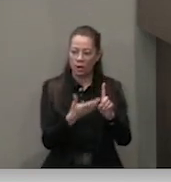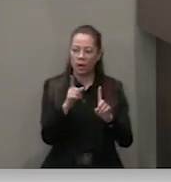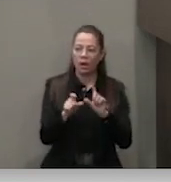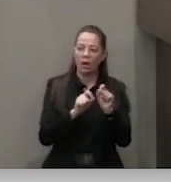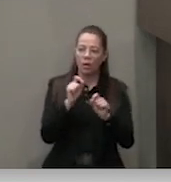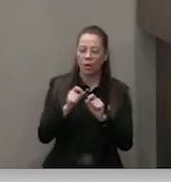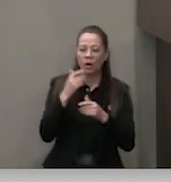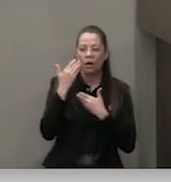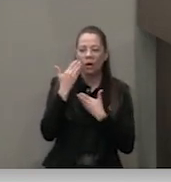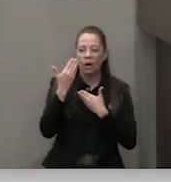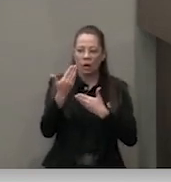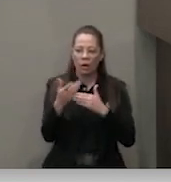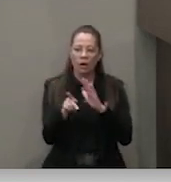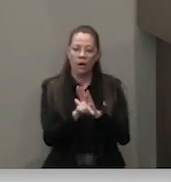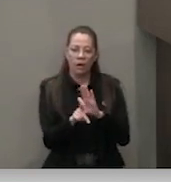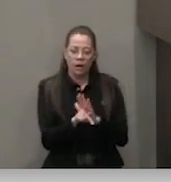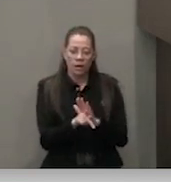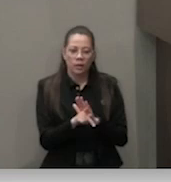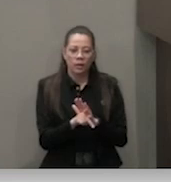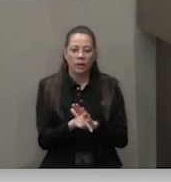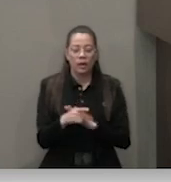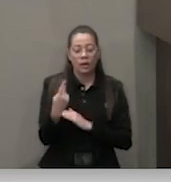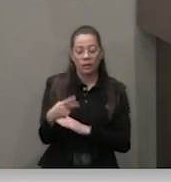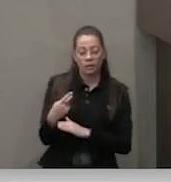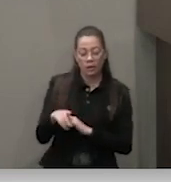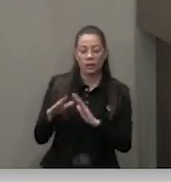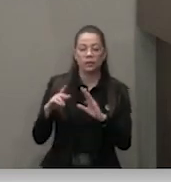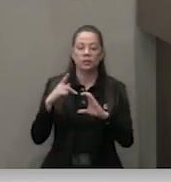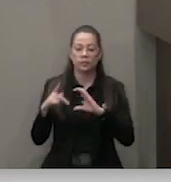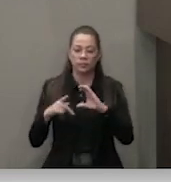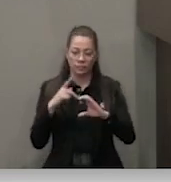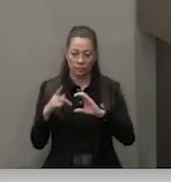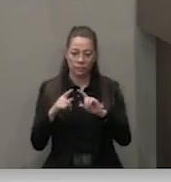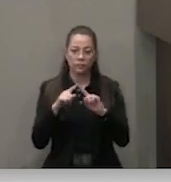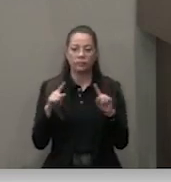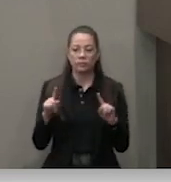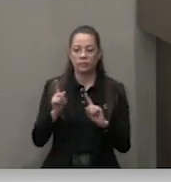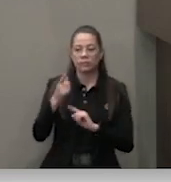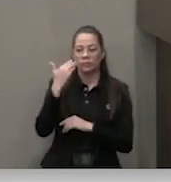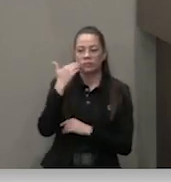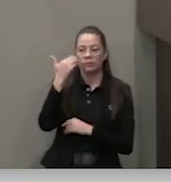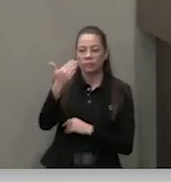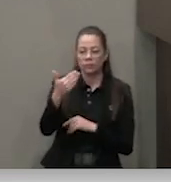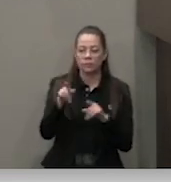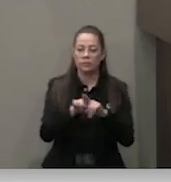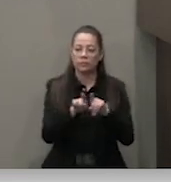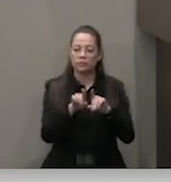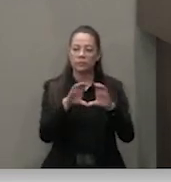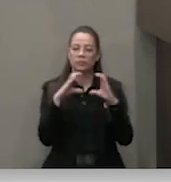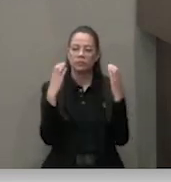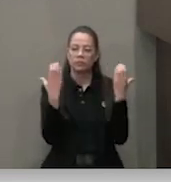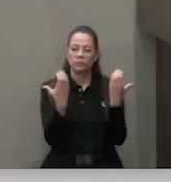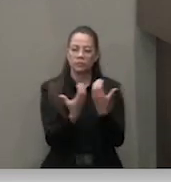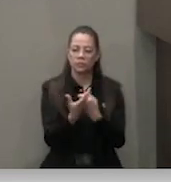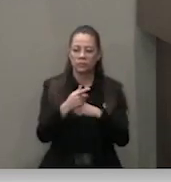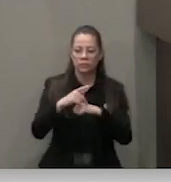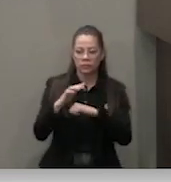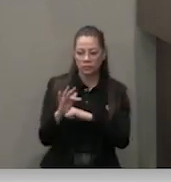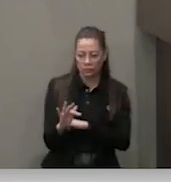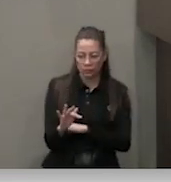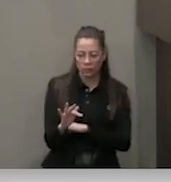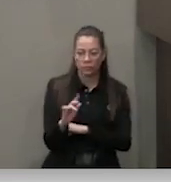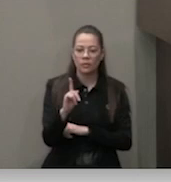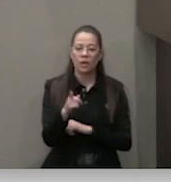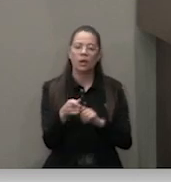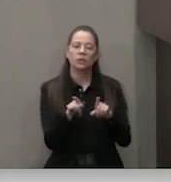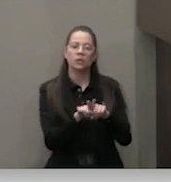um agradecimento desta casa mas é um agradecimento da comunidade de passofundo